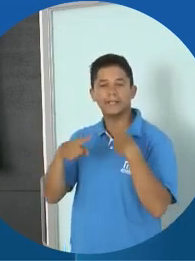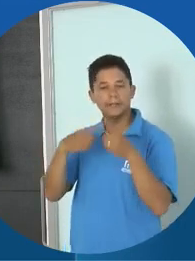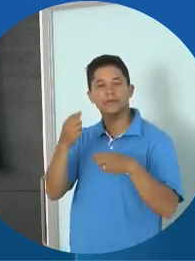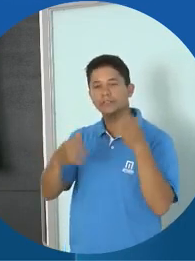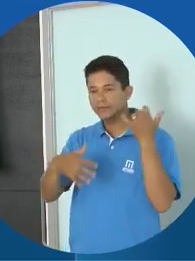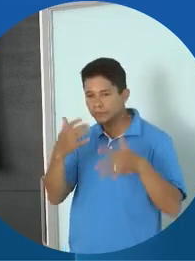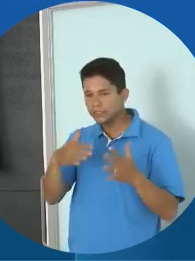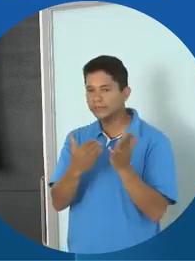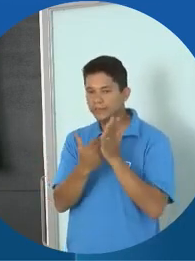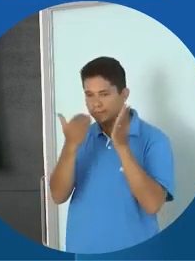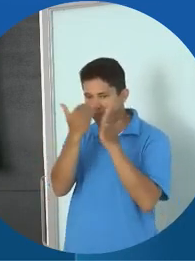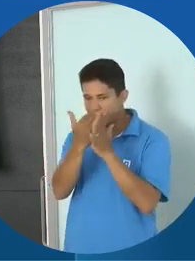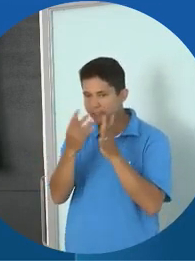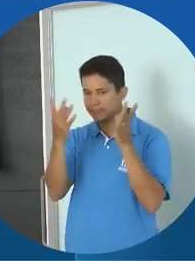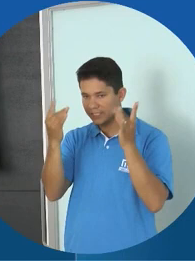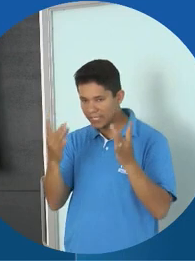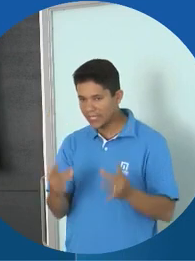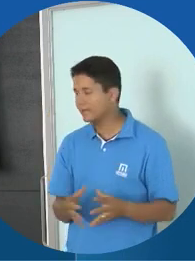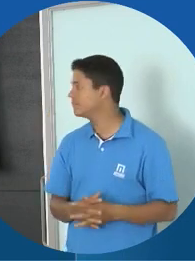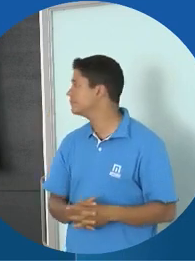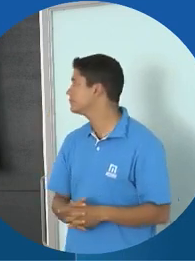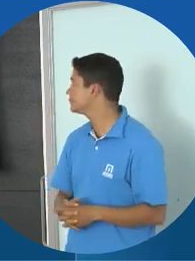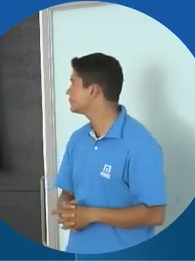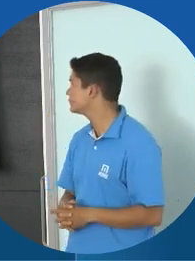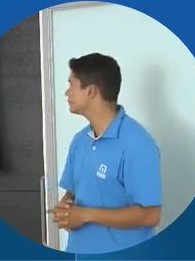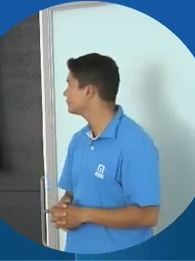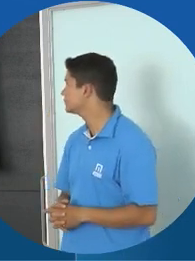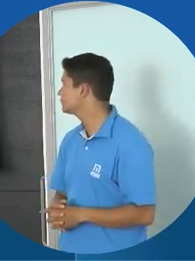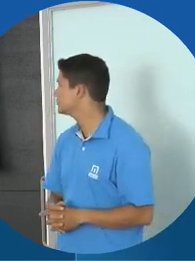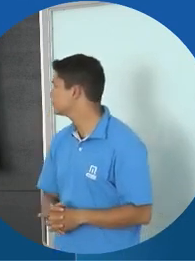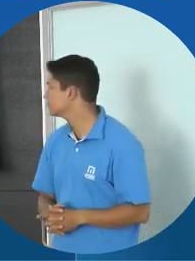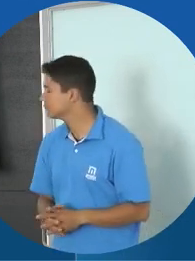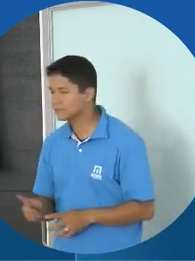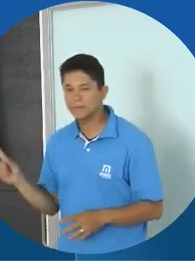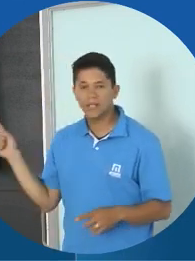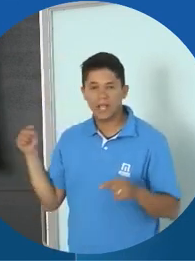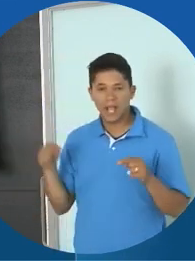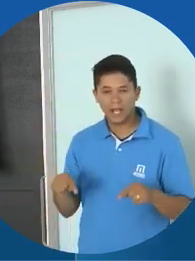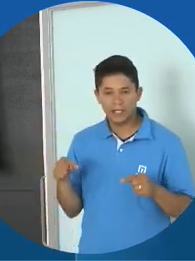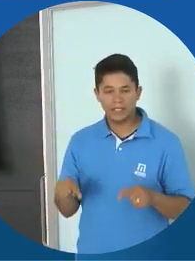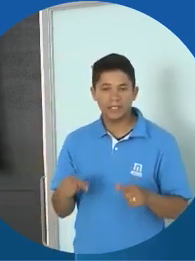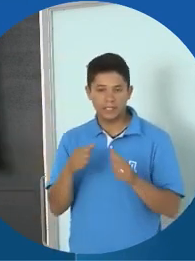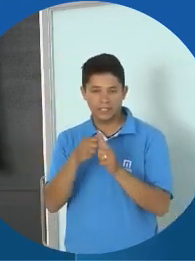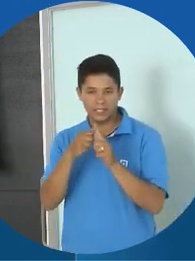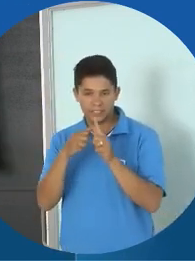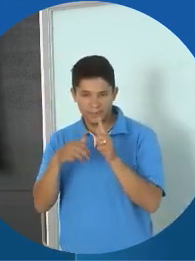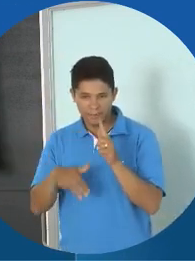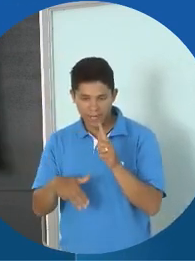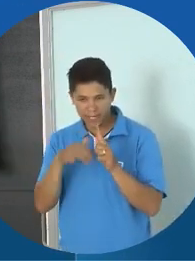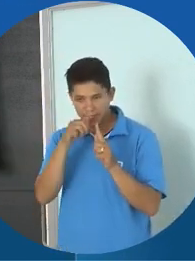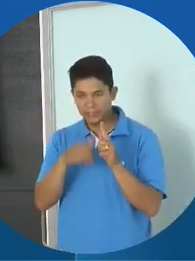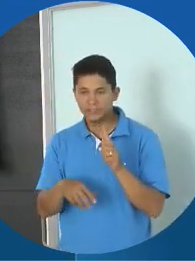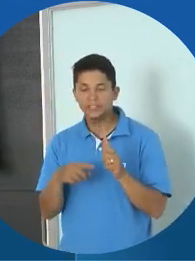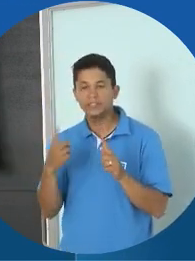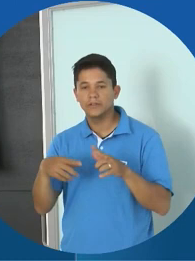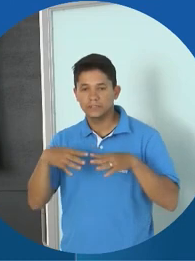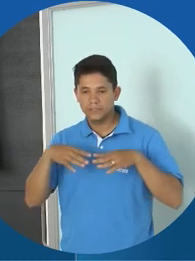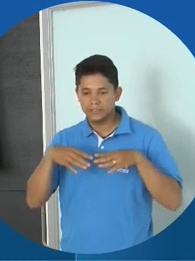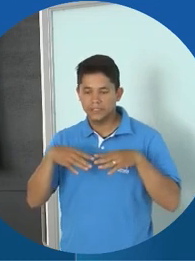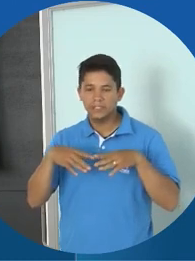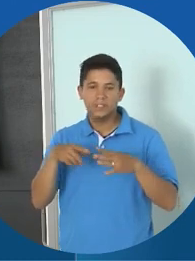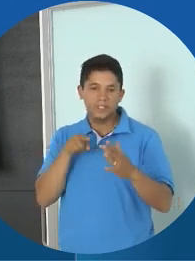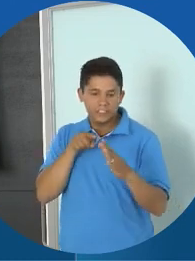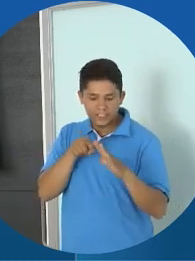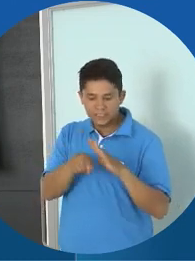frente. Aqui na Gemaia mesmo nós fizemos essas injeções. Aqui